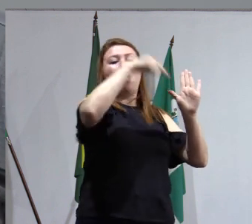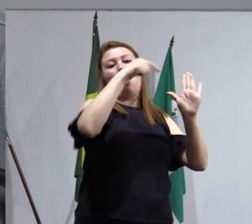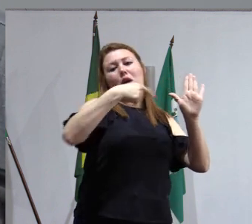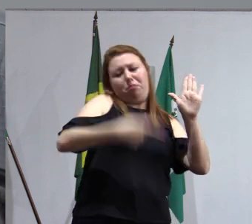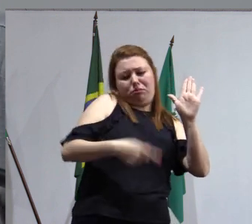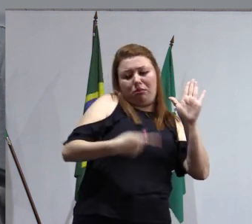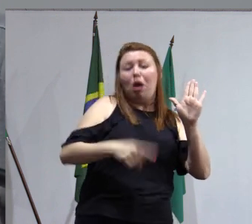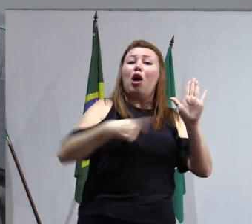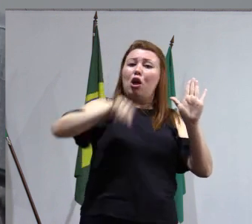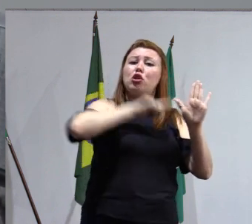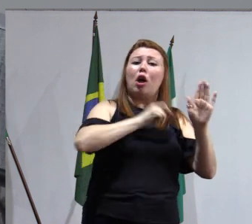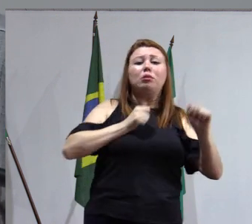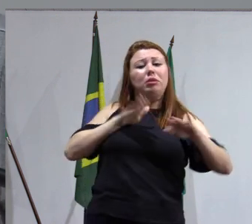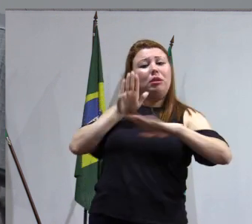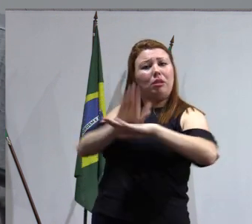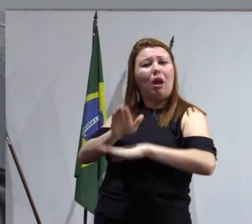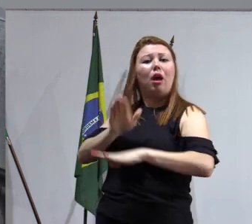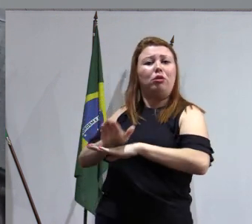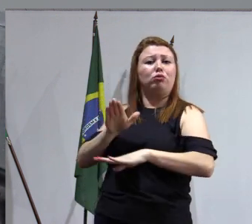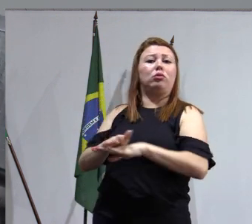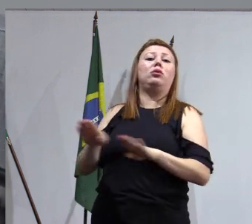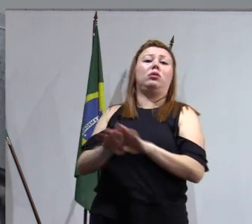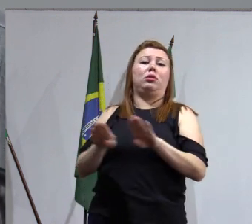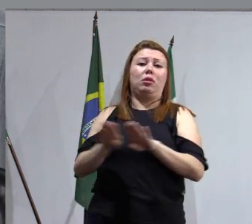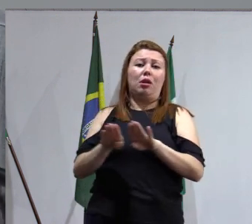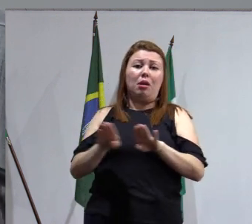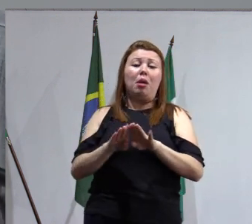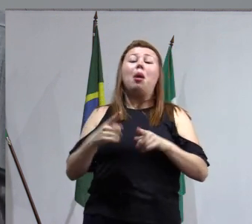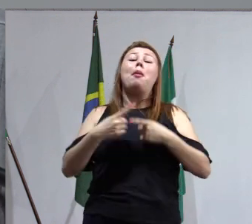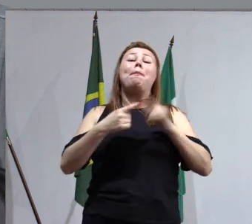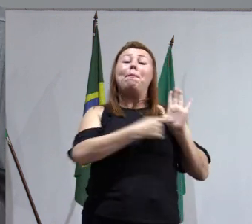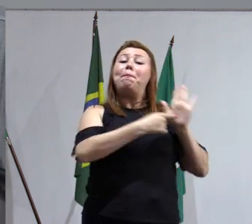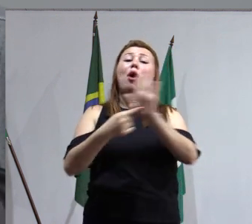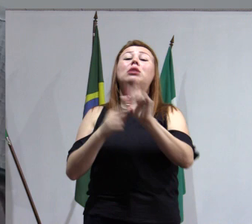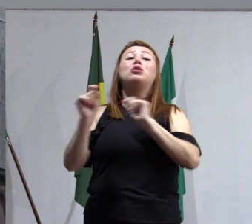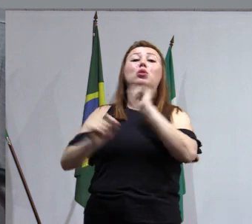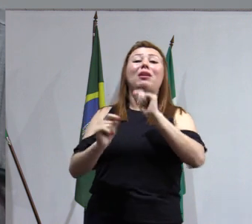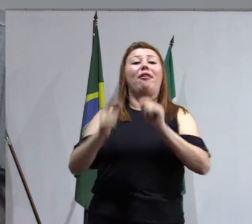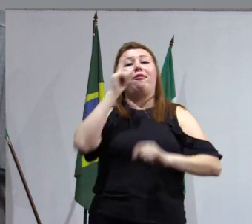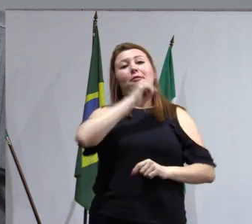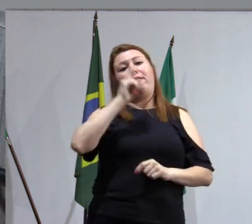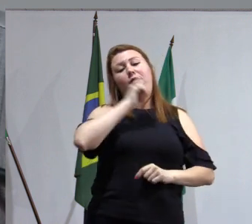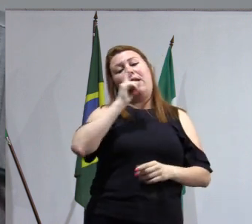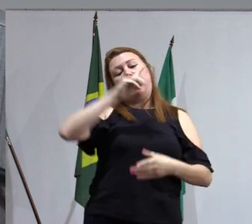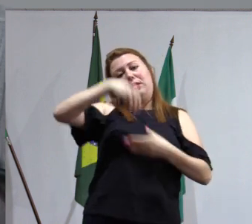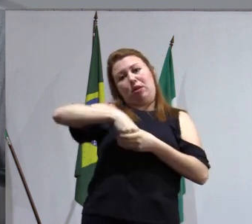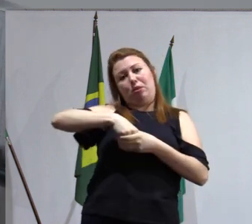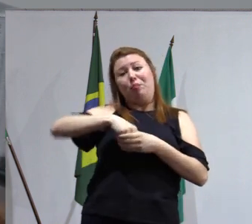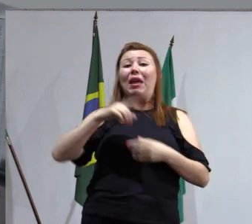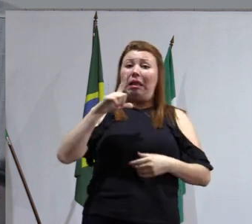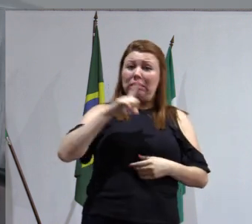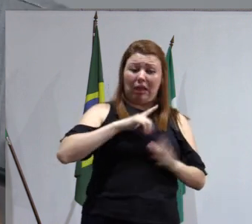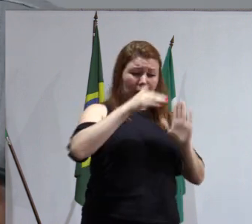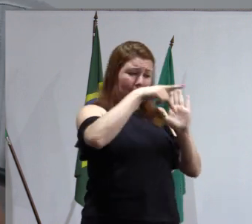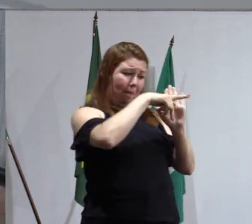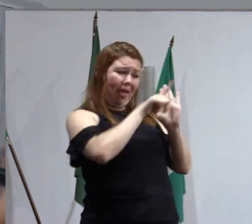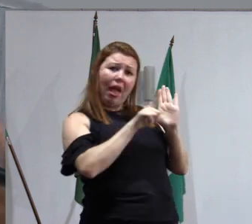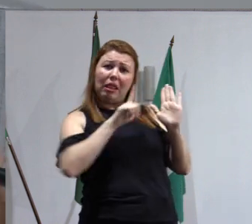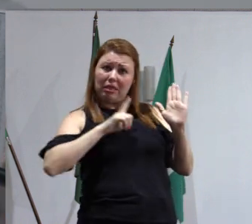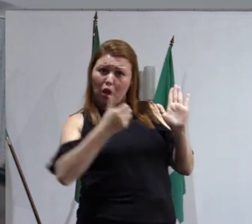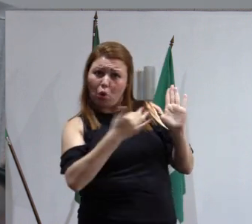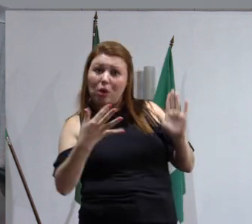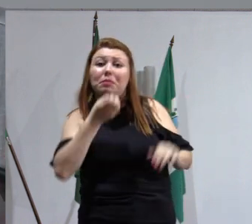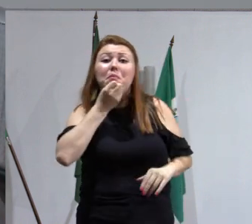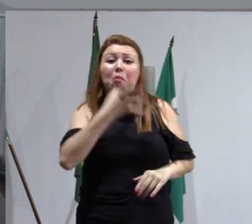que dar uma colaboração que mostre as várias incoerências. Tem algumas coisas boas? Tem, mas isso